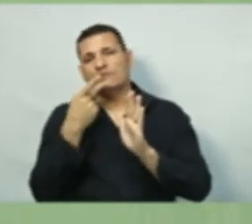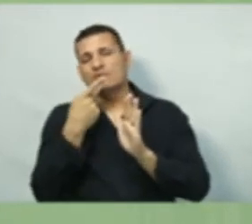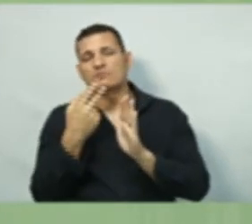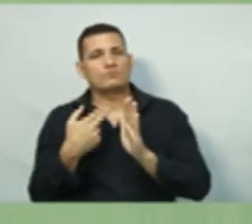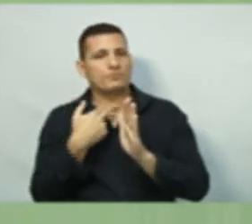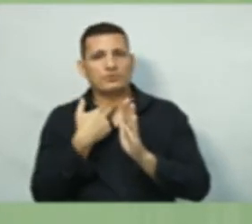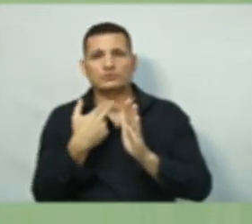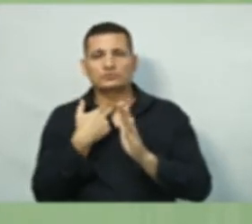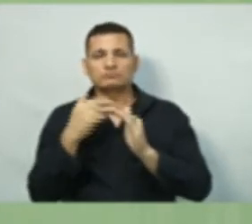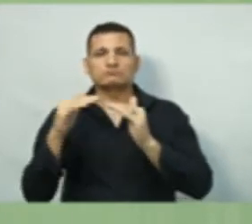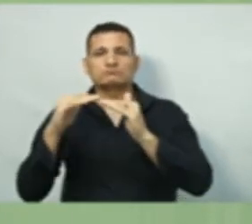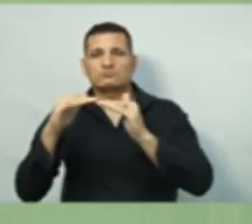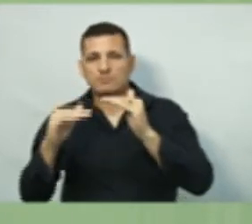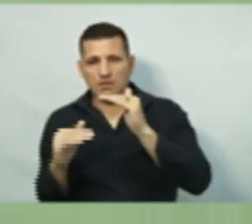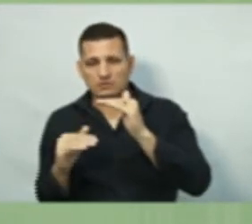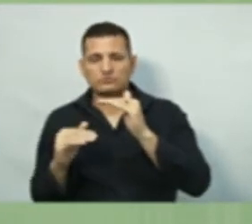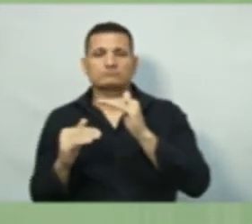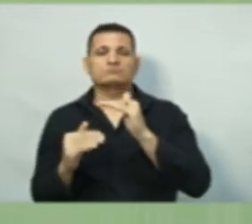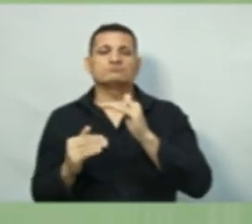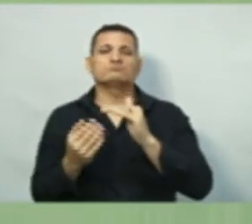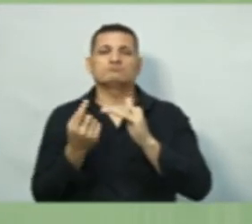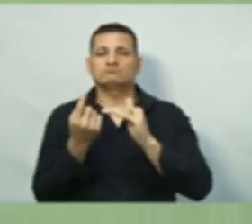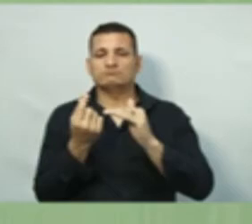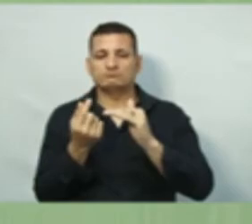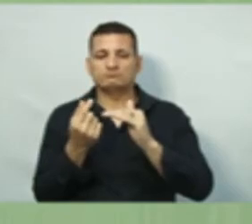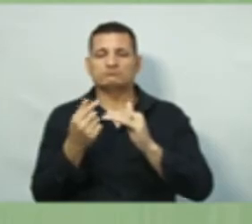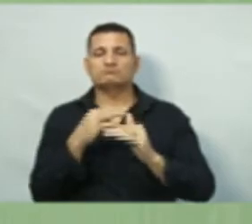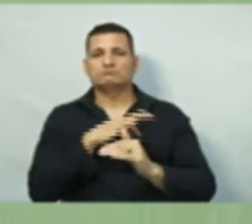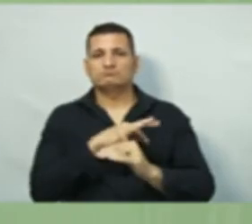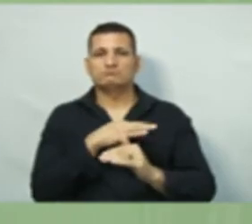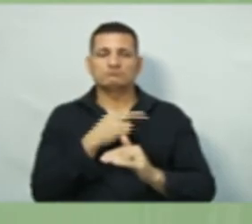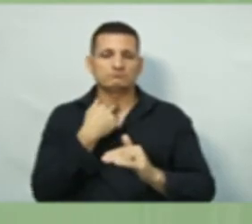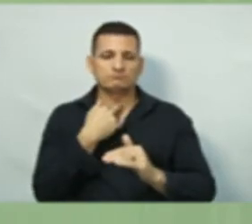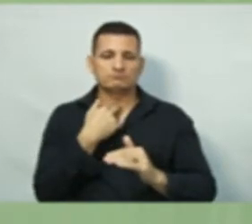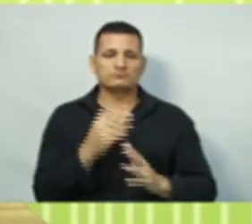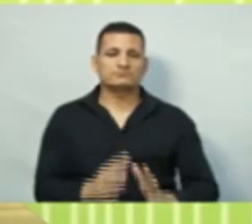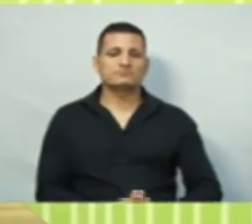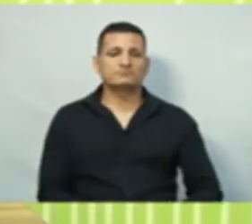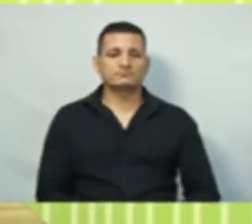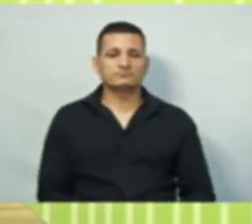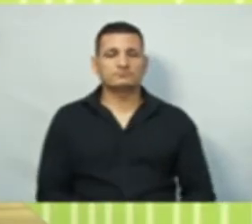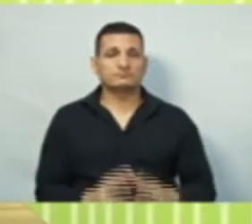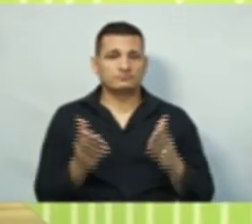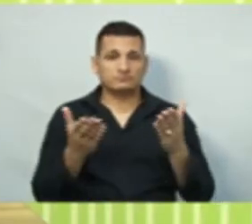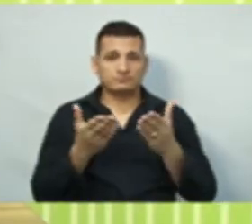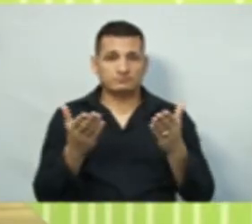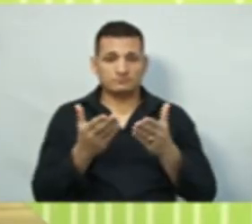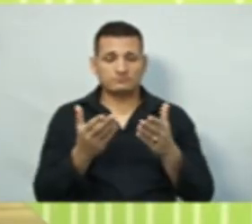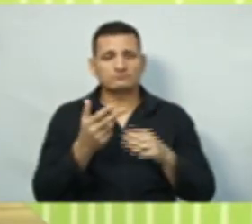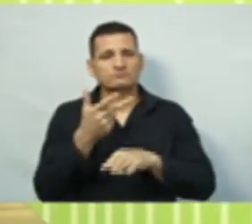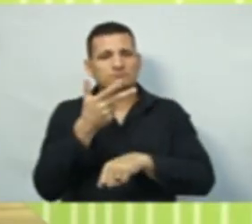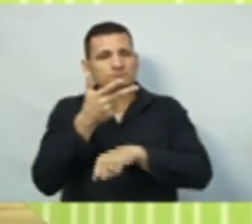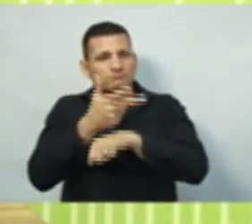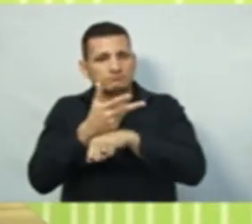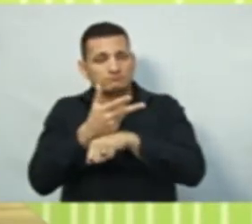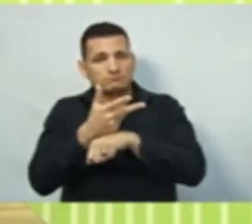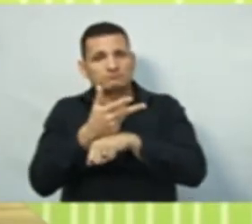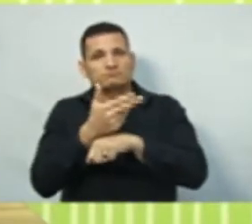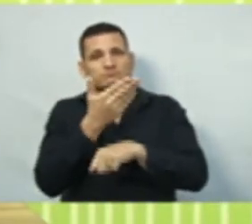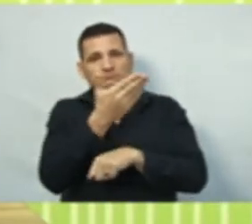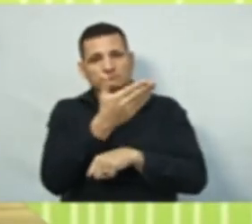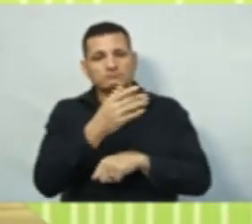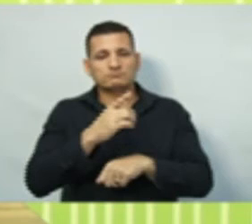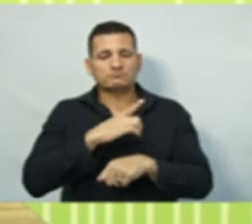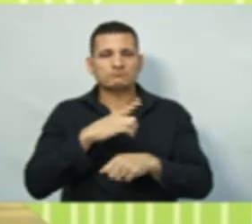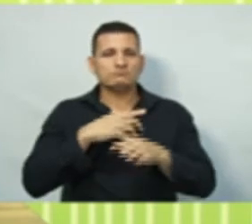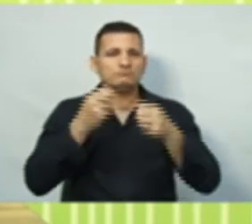ser inferiores ao piso da categoria. Agora nós vamos assistir a uma externa que fala